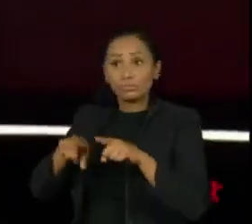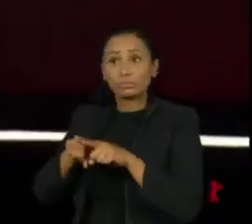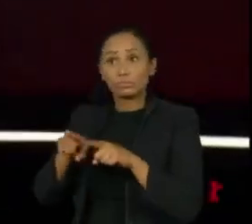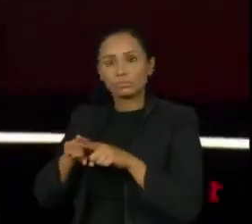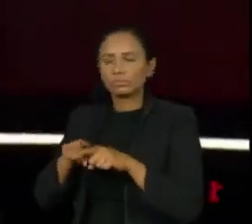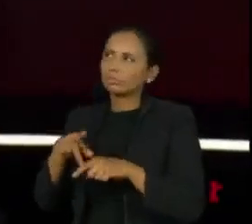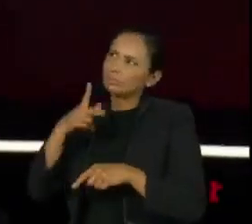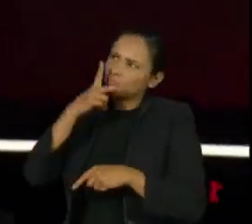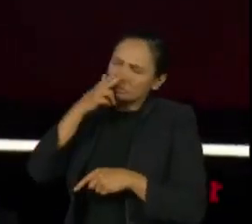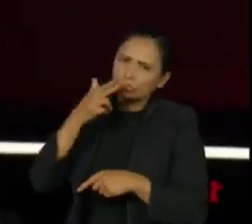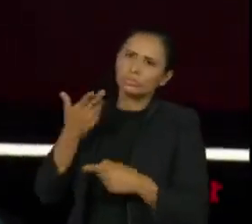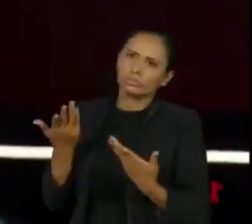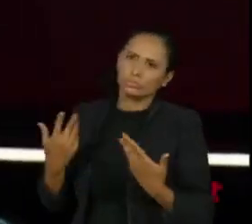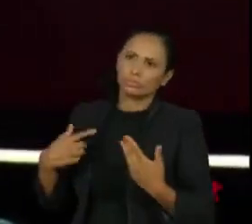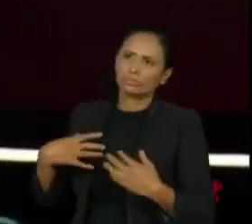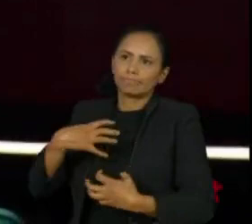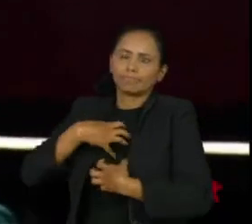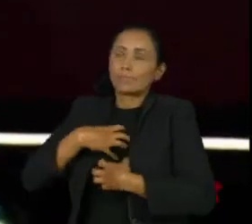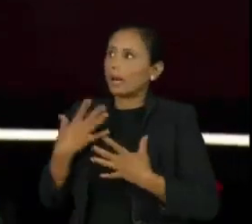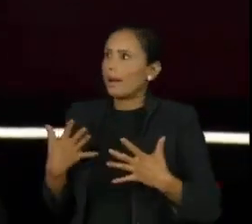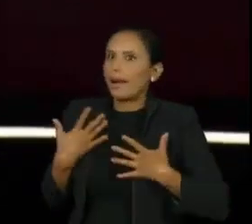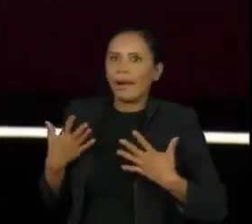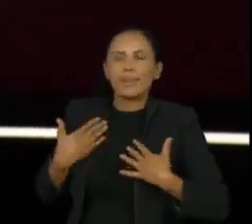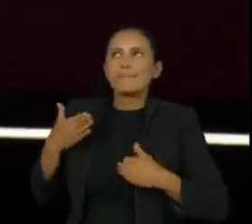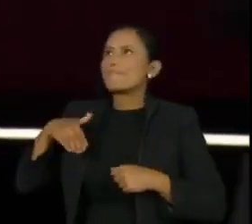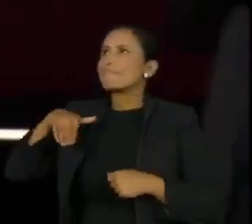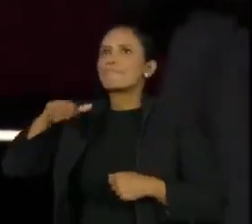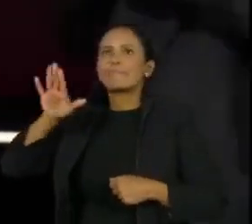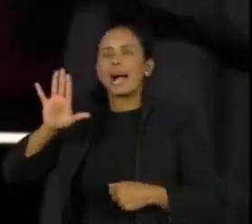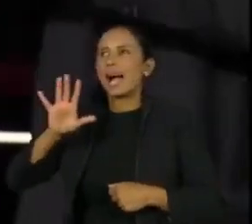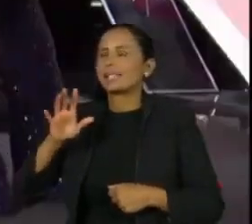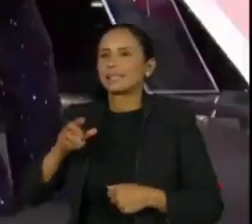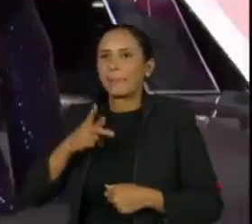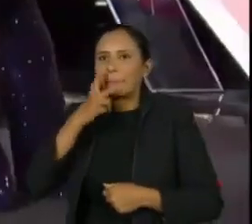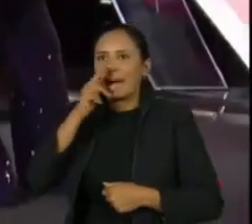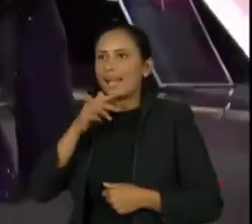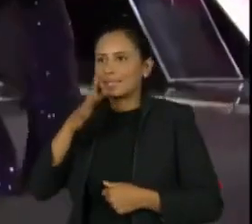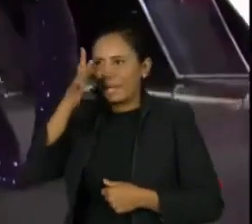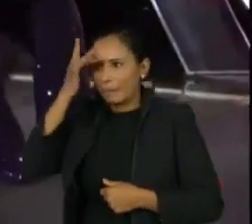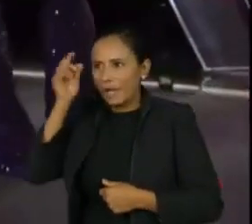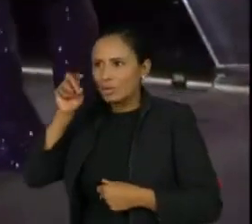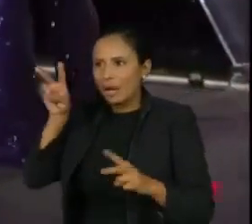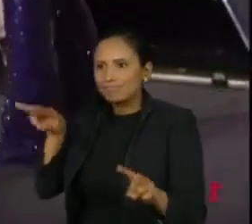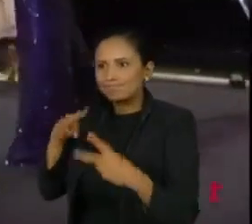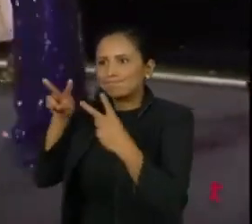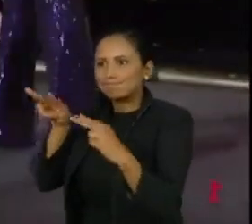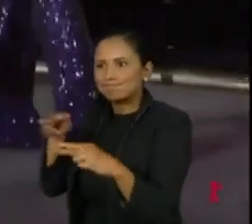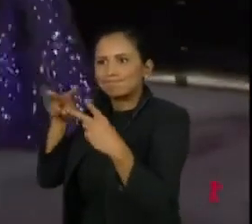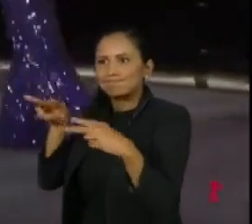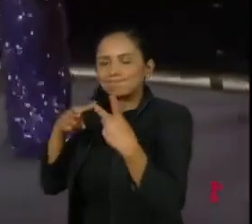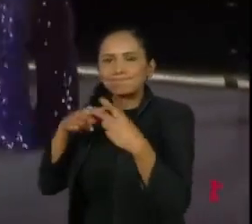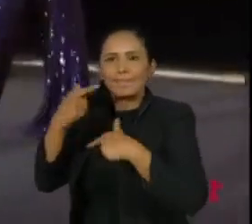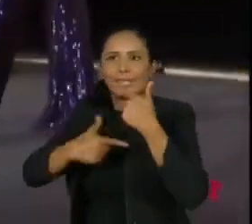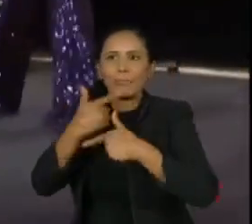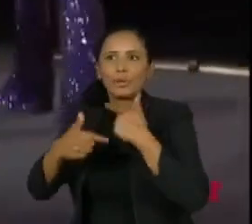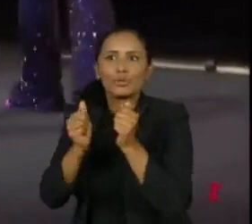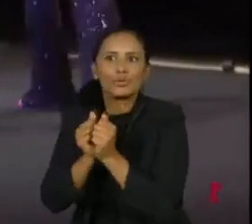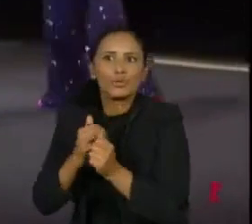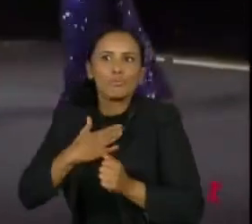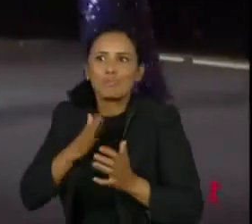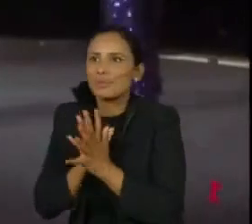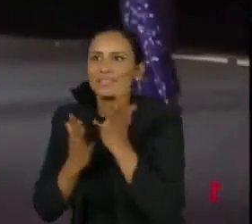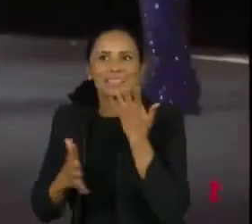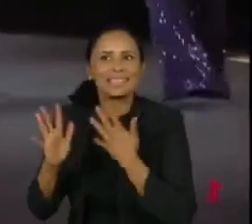Então, eu acho que talvez a maior alegria que eu tenho é realmente de poder olhar nos olhos dessas pessoas que trabalharam junto comigo e poder